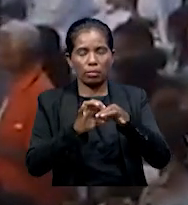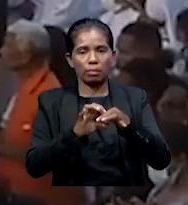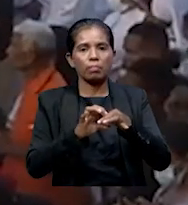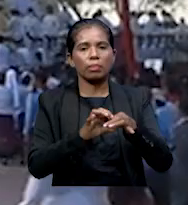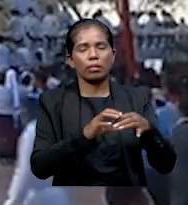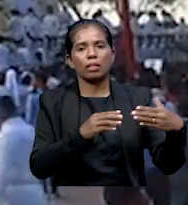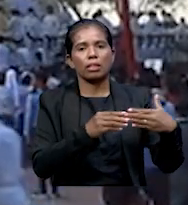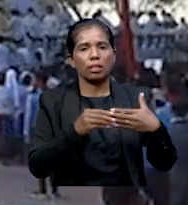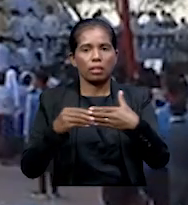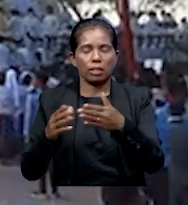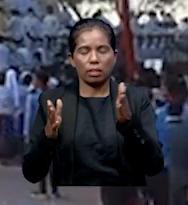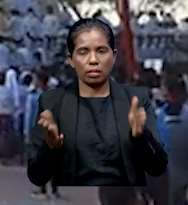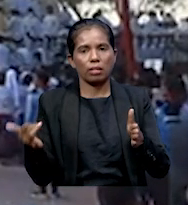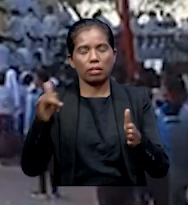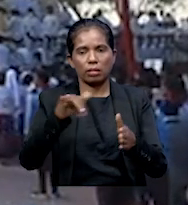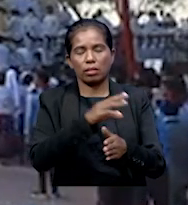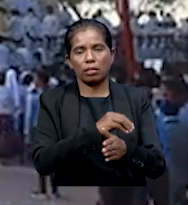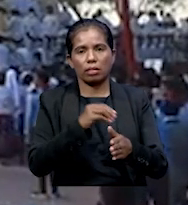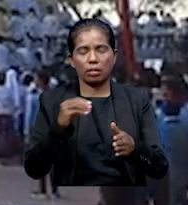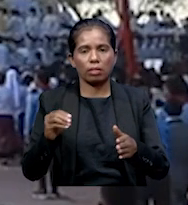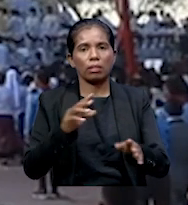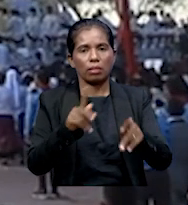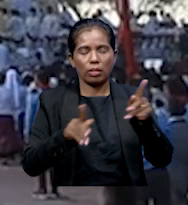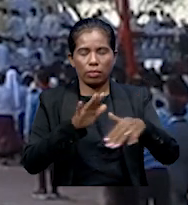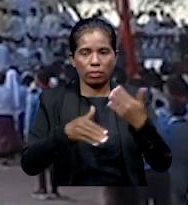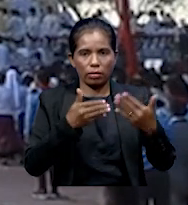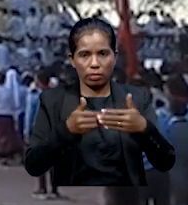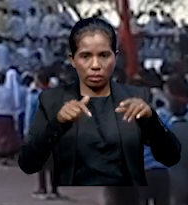Sira, ex-titular Sira, nomo Sarani Sira